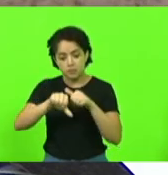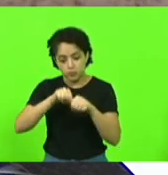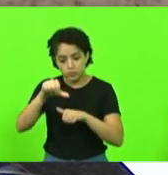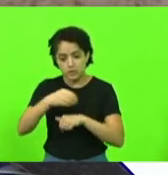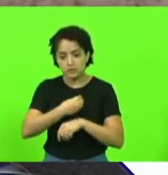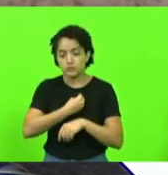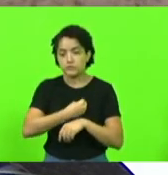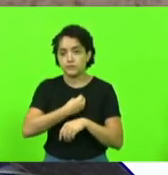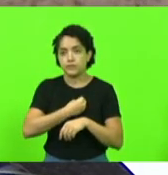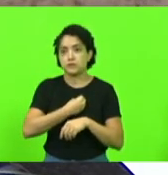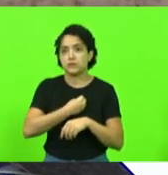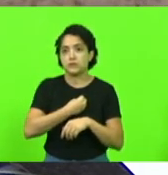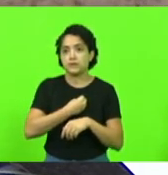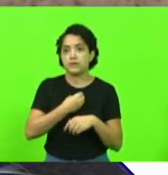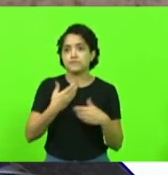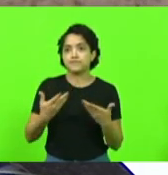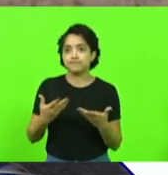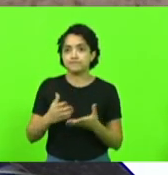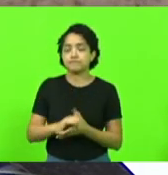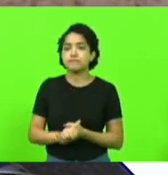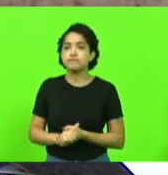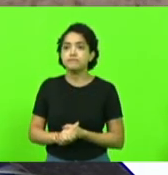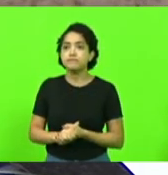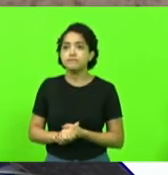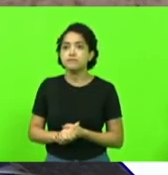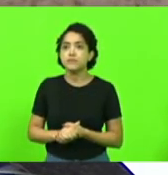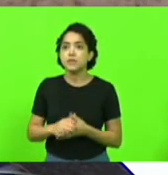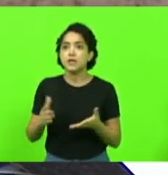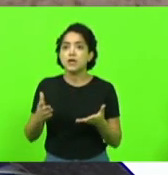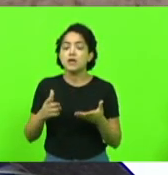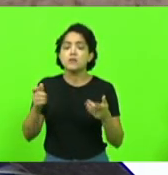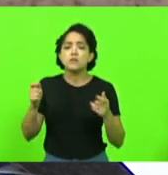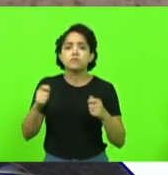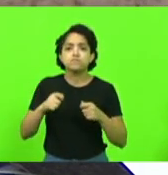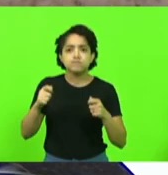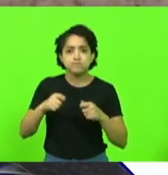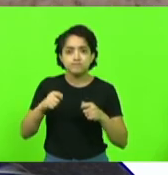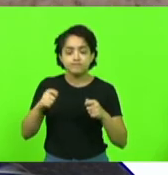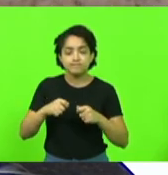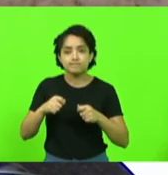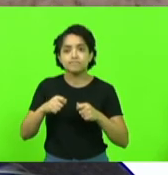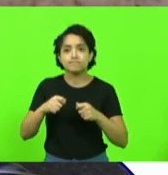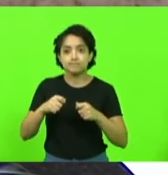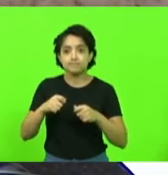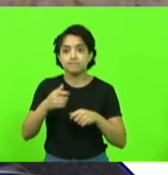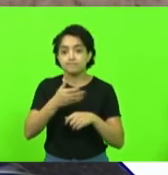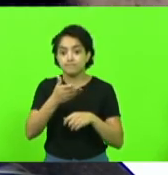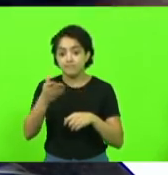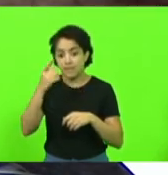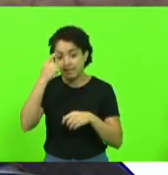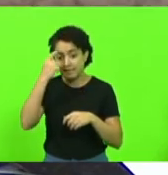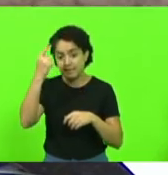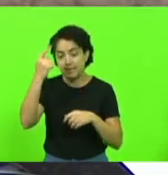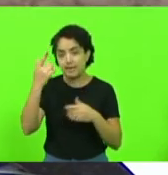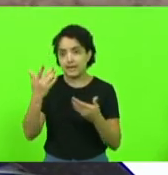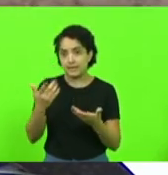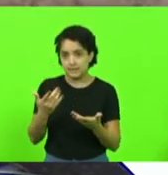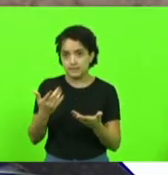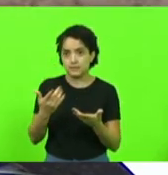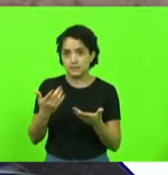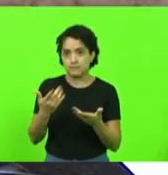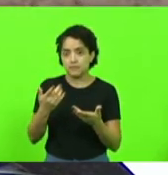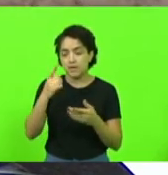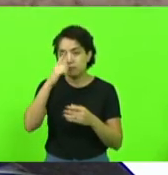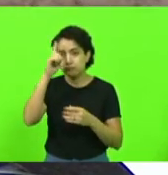uma situação de autossuficiência, encontrar uma situação, aí sim, onde a sua ideia e a sua